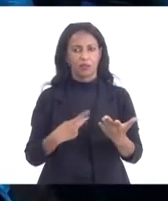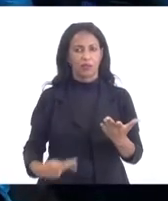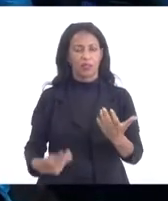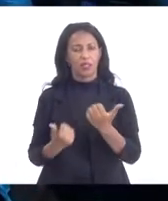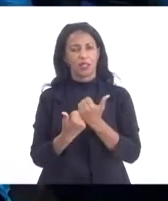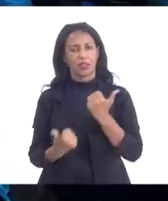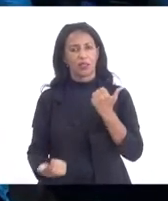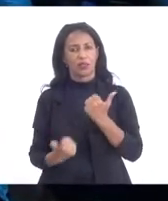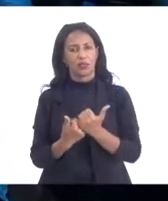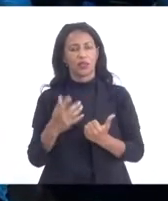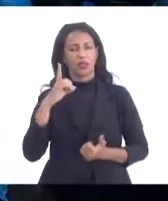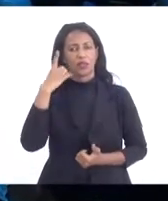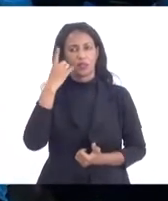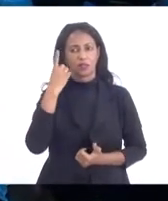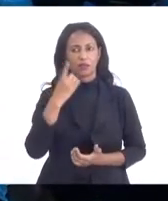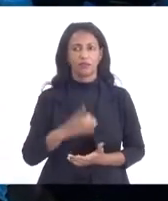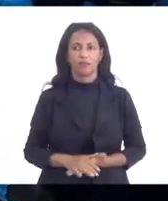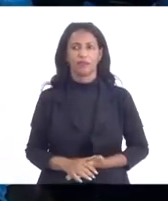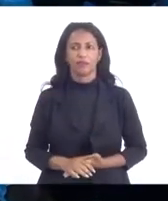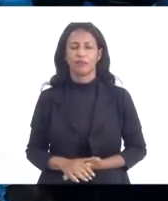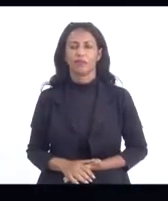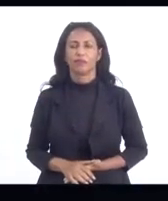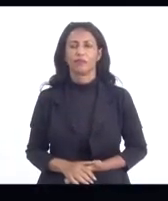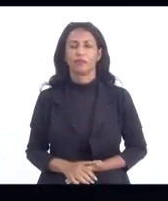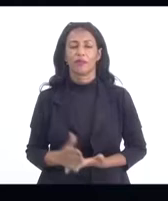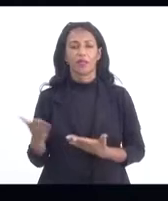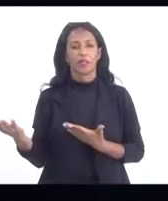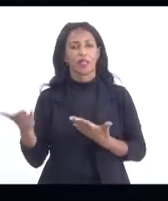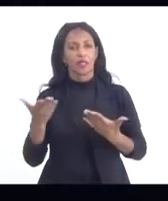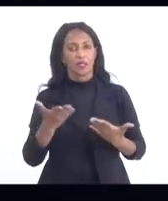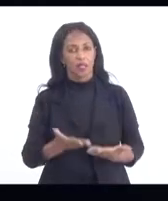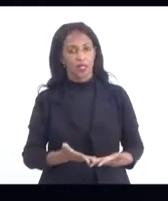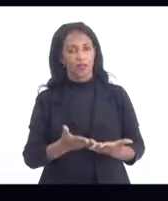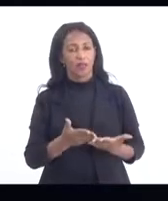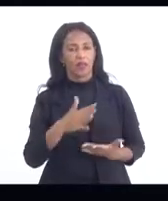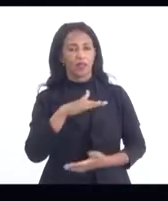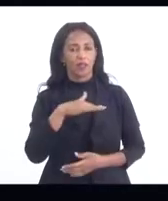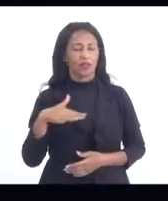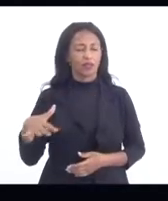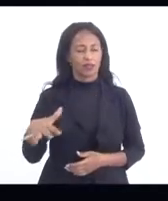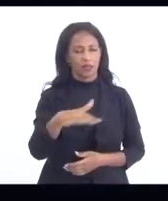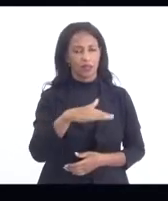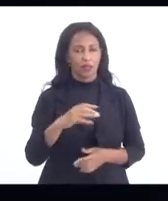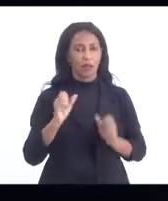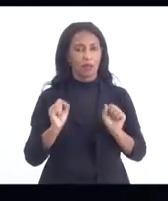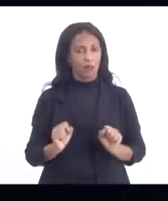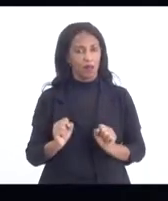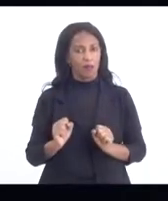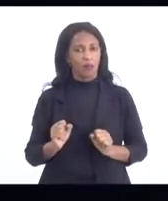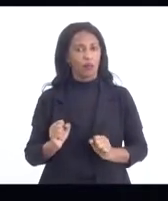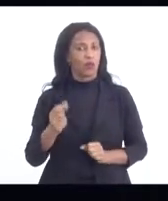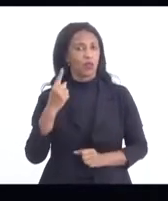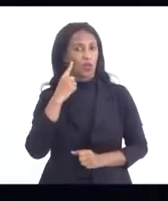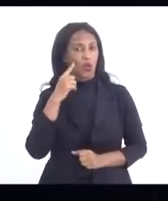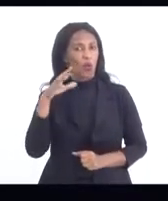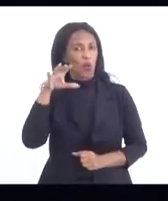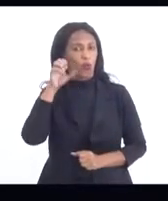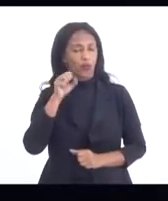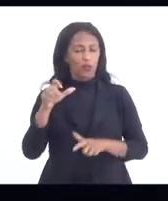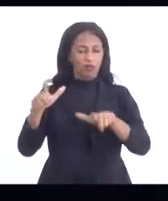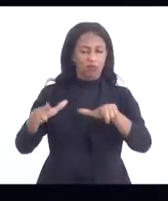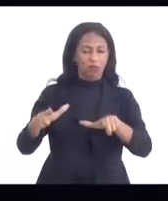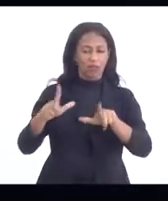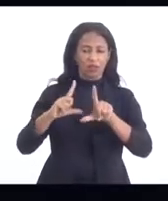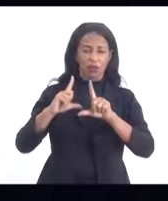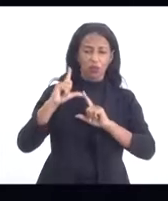vice-presidente e do deputado que vem até a nossa região para poder dar voz a uma região tão distante